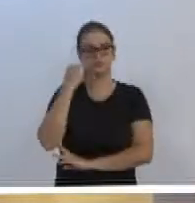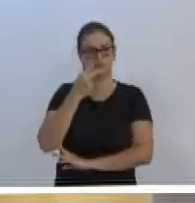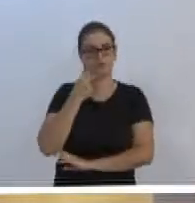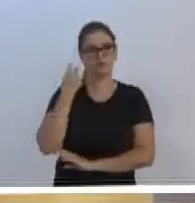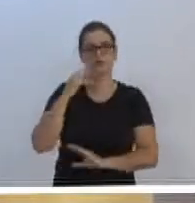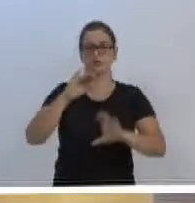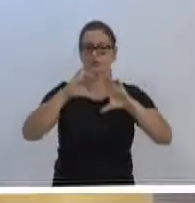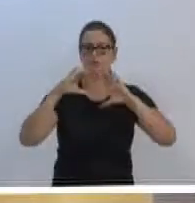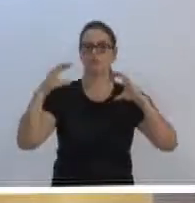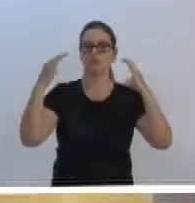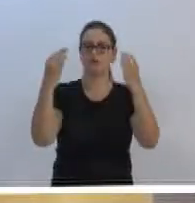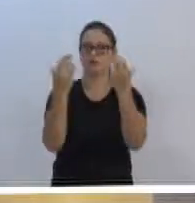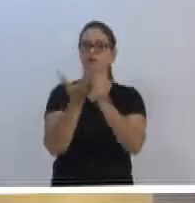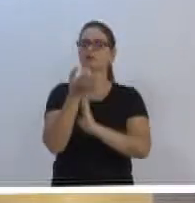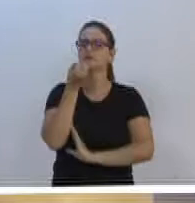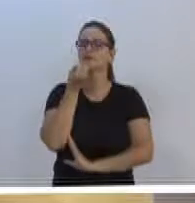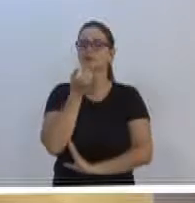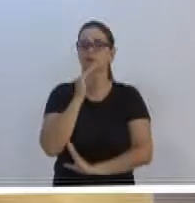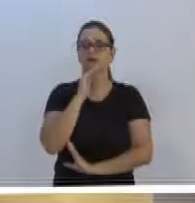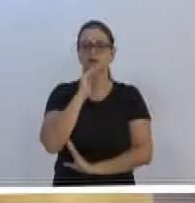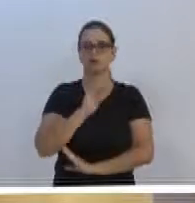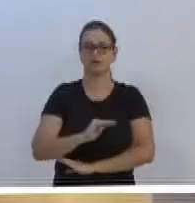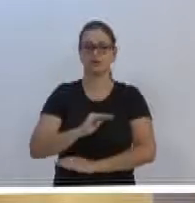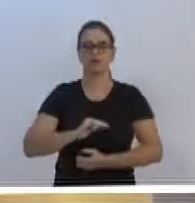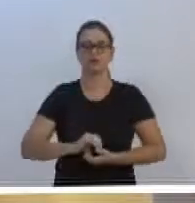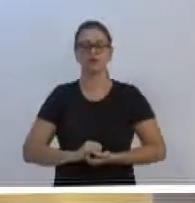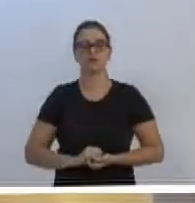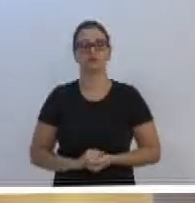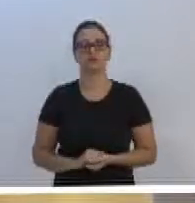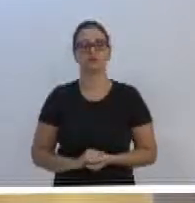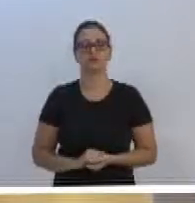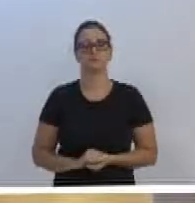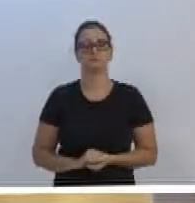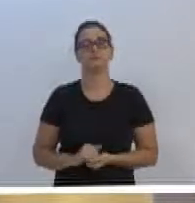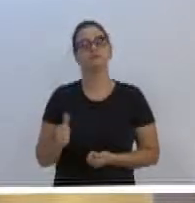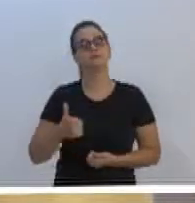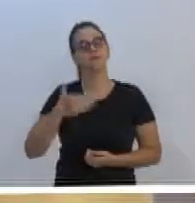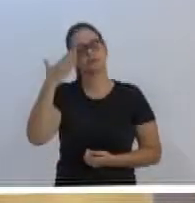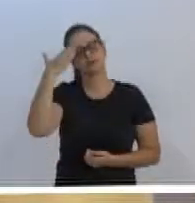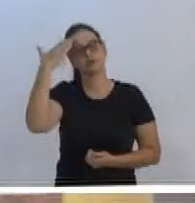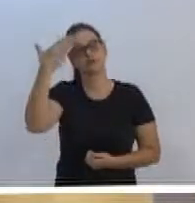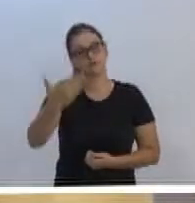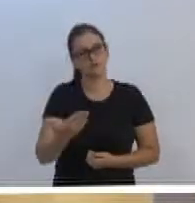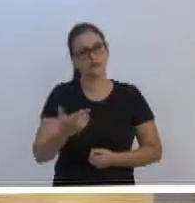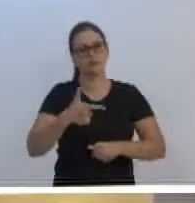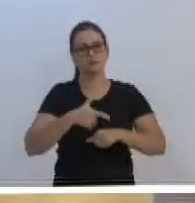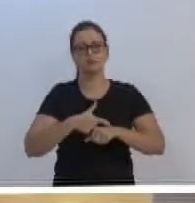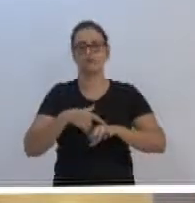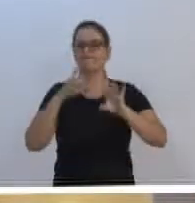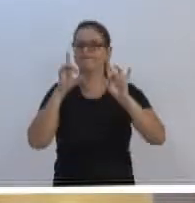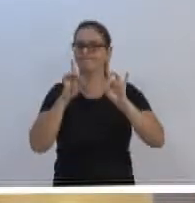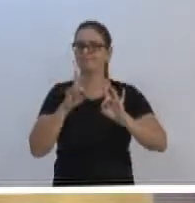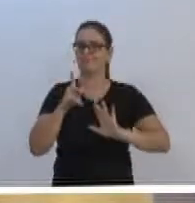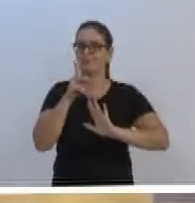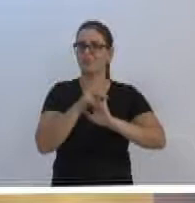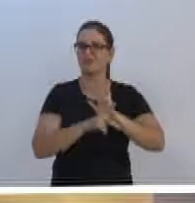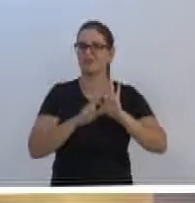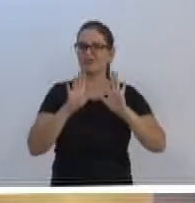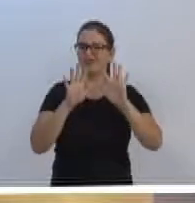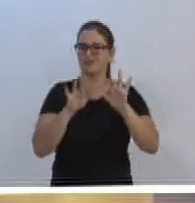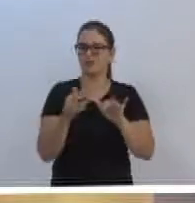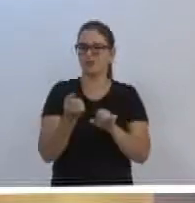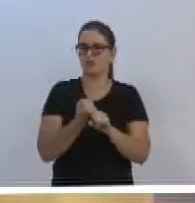boa tarde primeiro gostaria de agradecer de uma forma especial quando trouxe o projeto aqui no final do ano